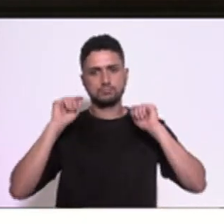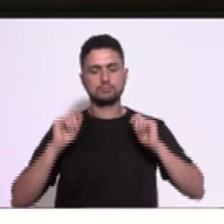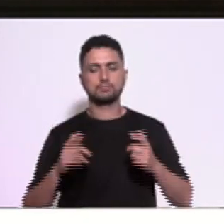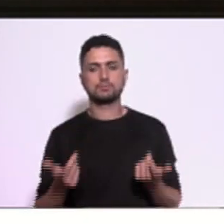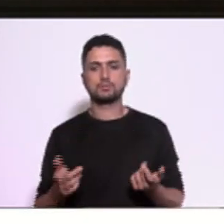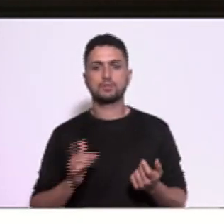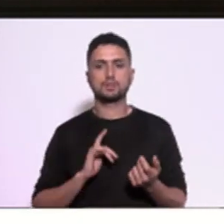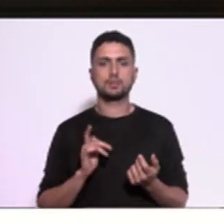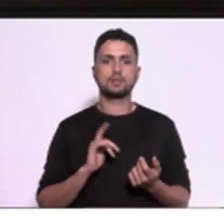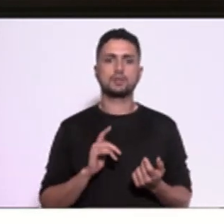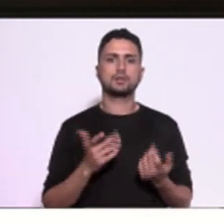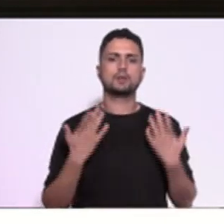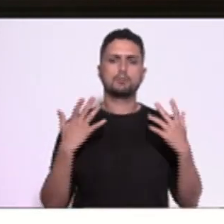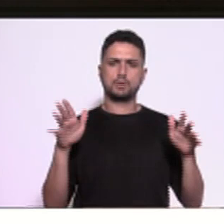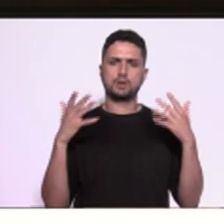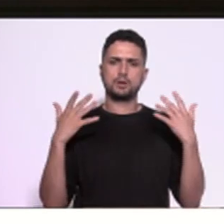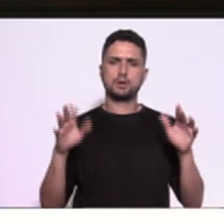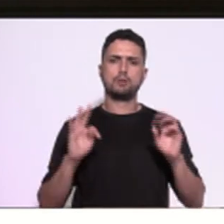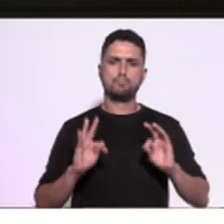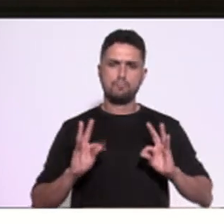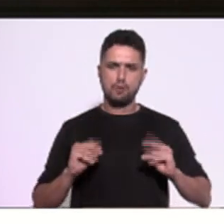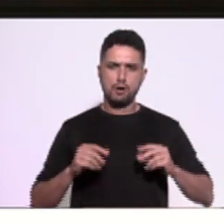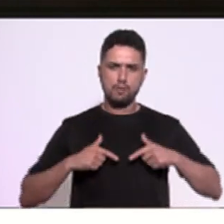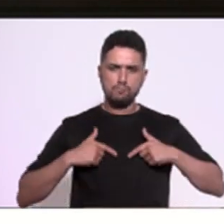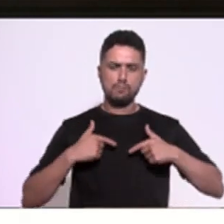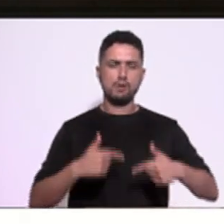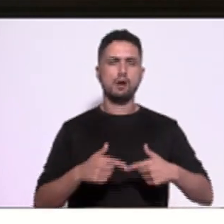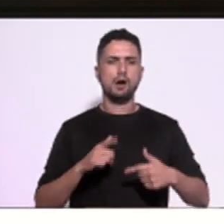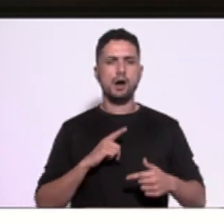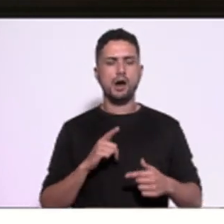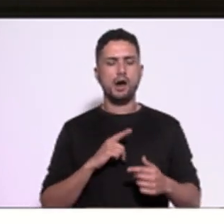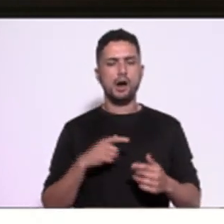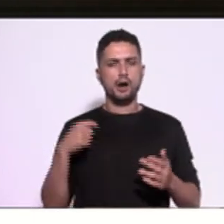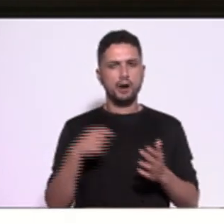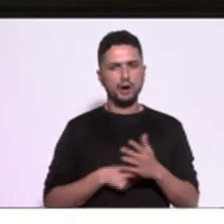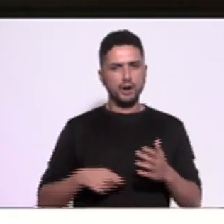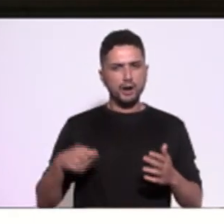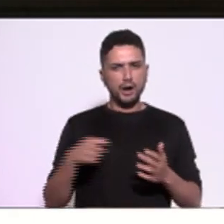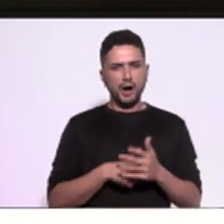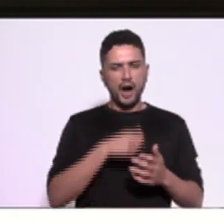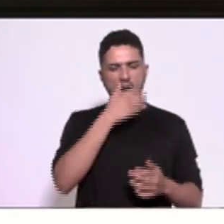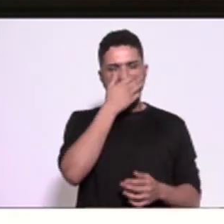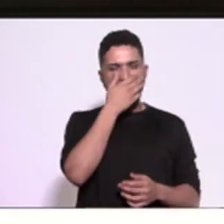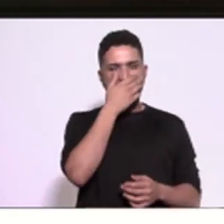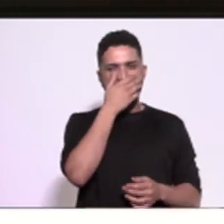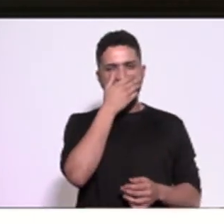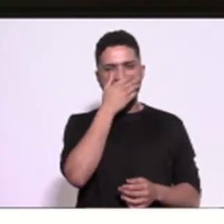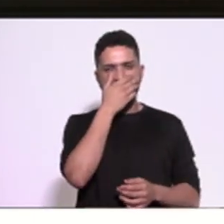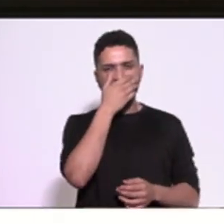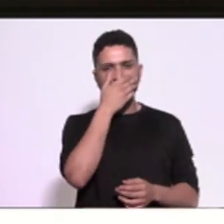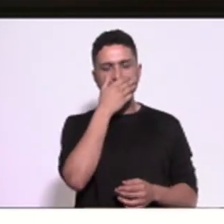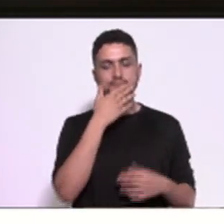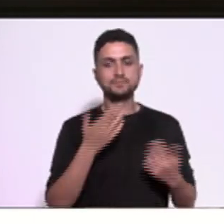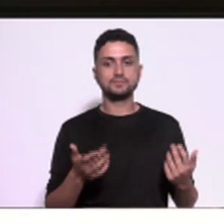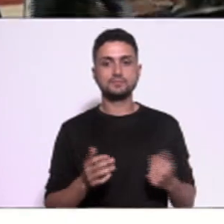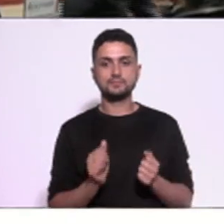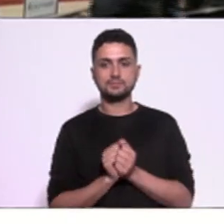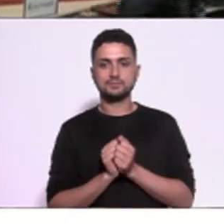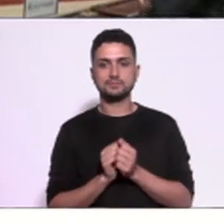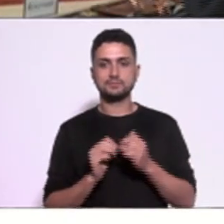enaltecer todas essas iniciativas, integrando as comemorações dos 130 anos da República.